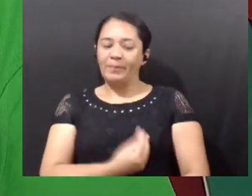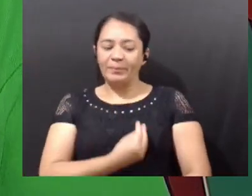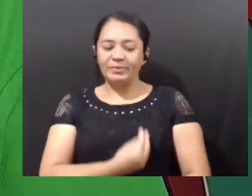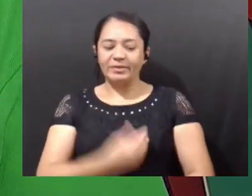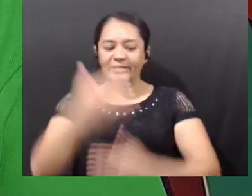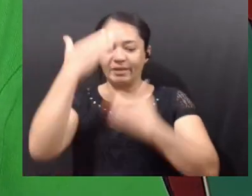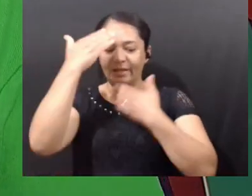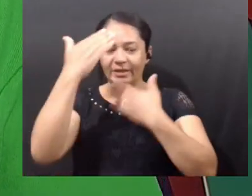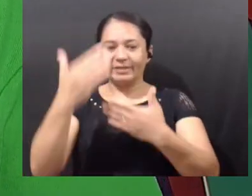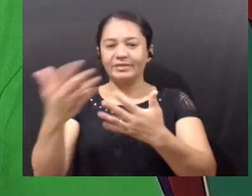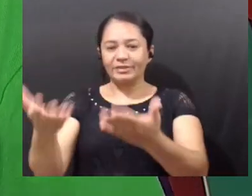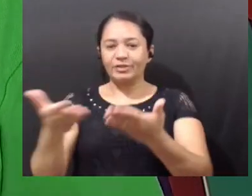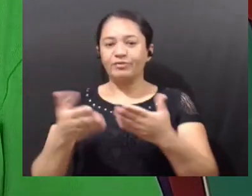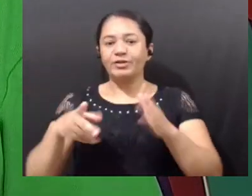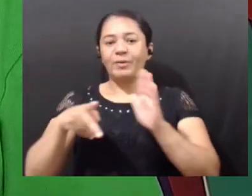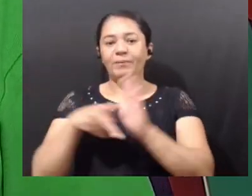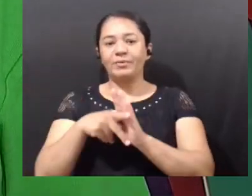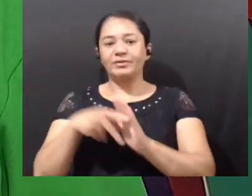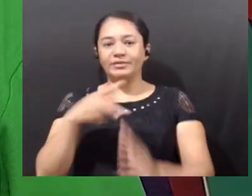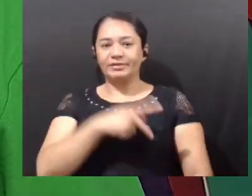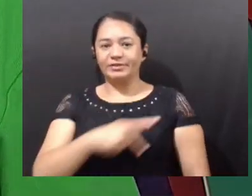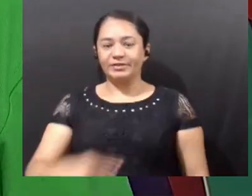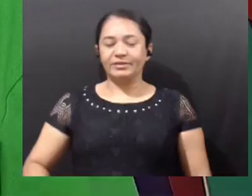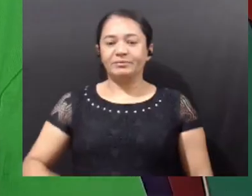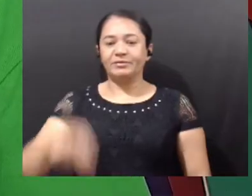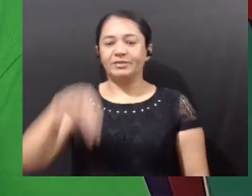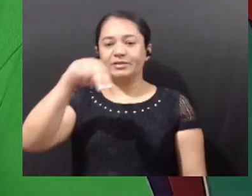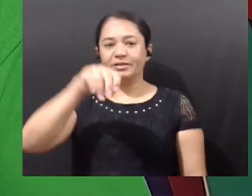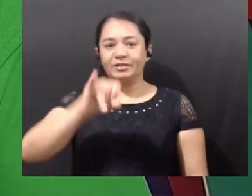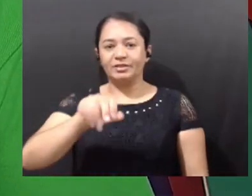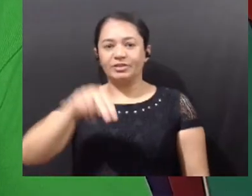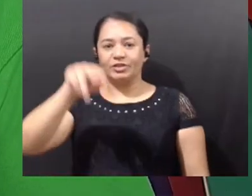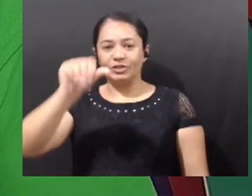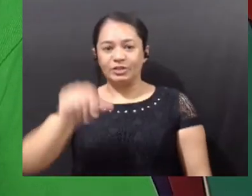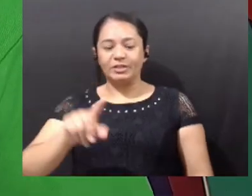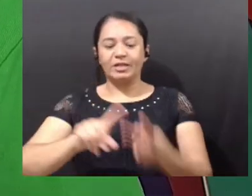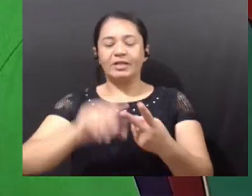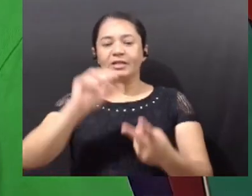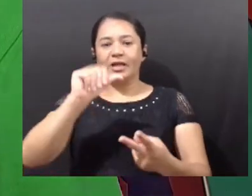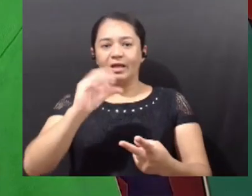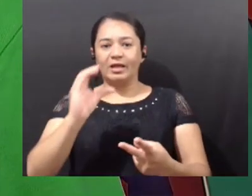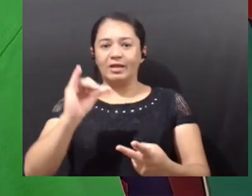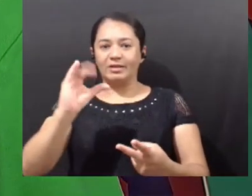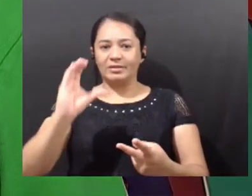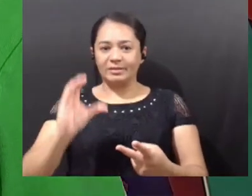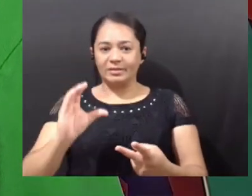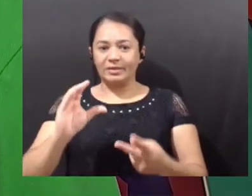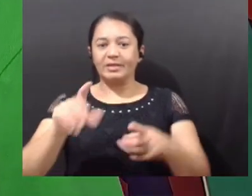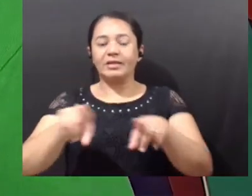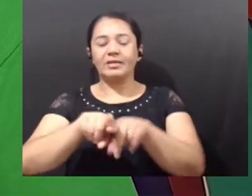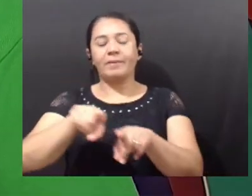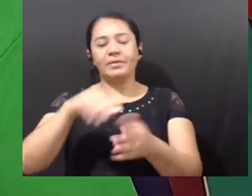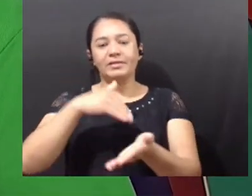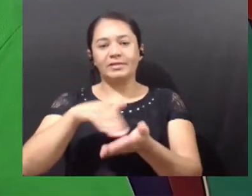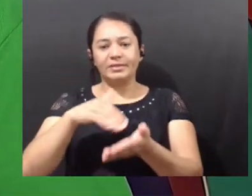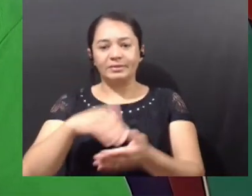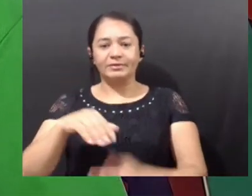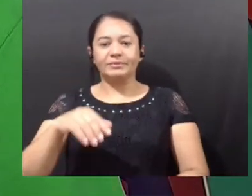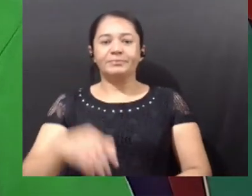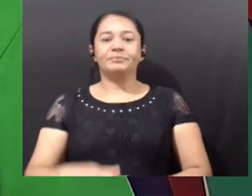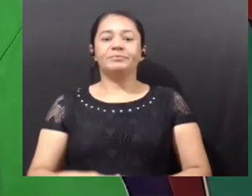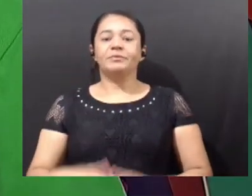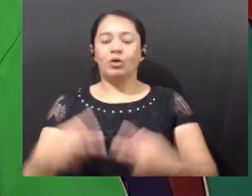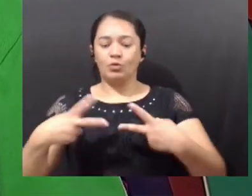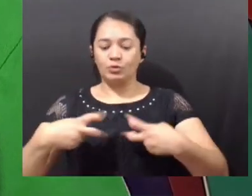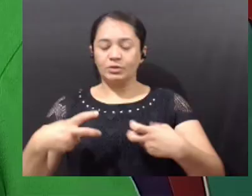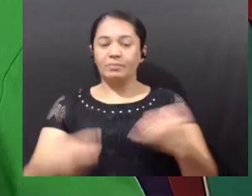da presidente Nina, da SIC e também da secretária Adriana Flose. O Sebrae, para nós, é muito importante estar presente, porque